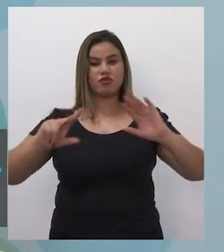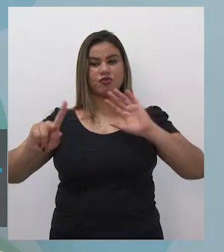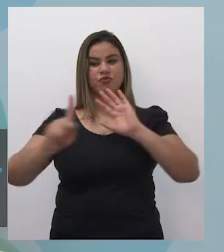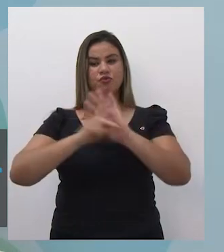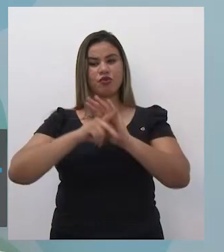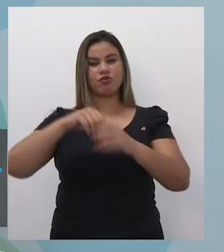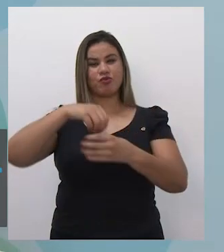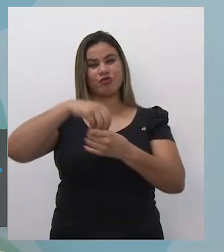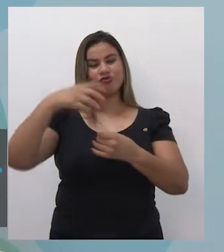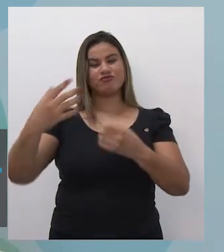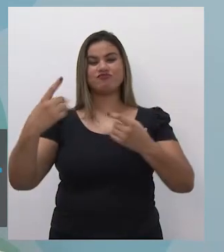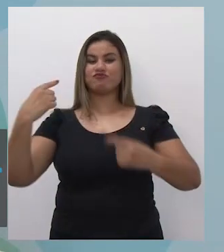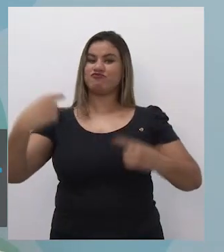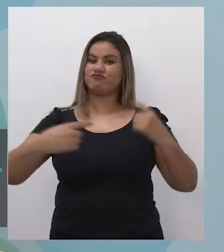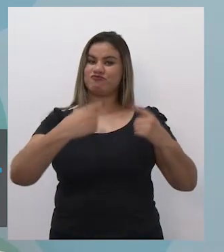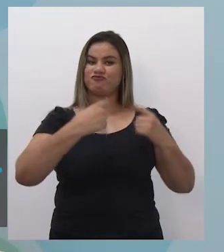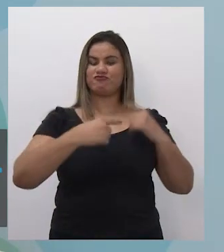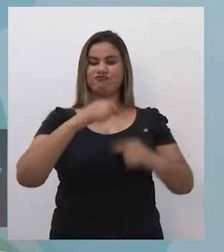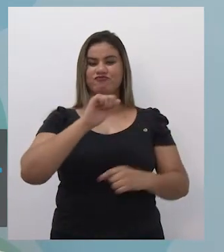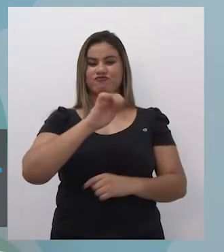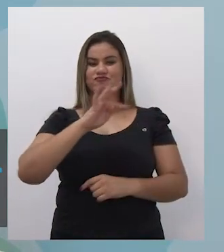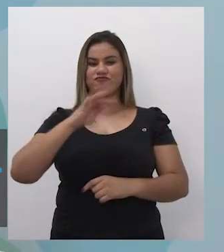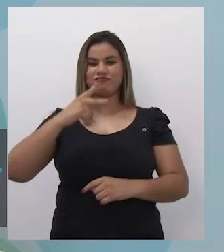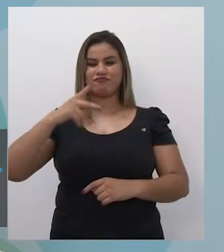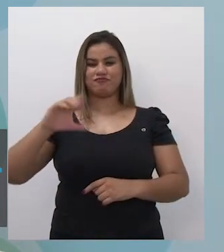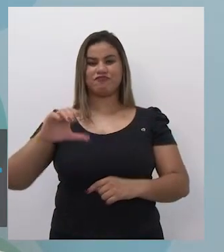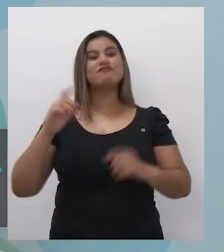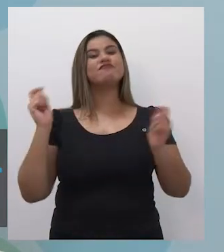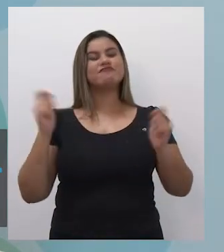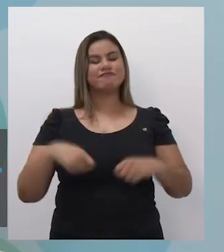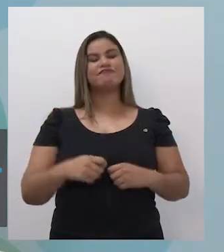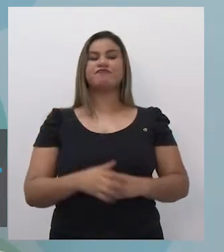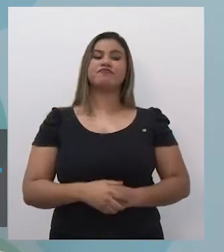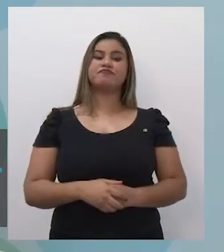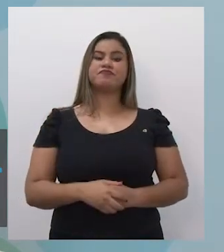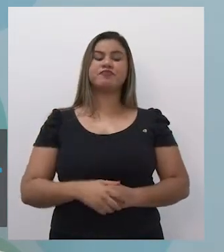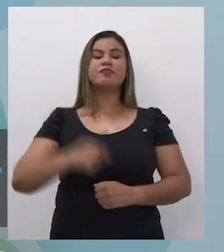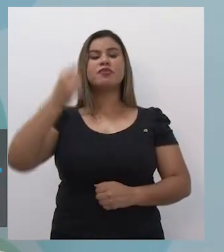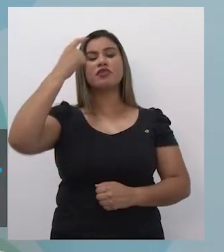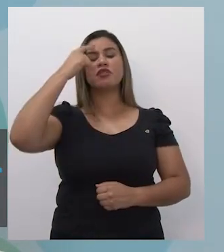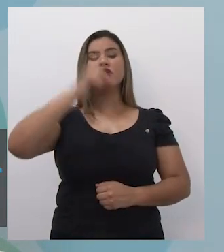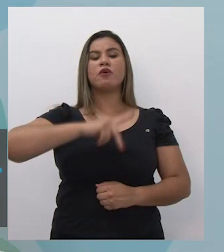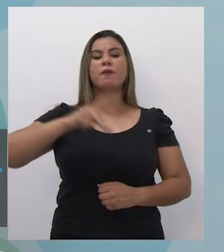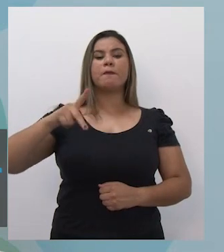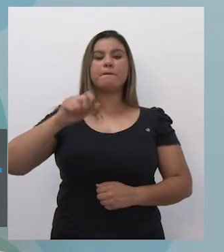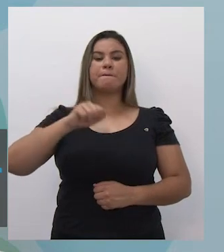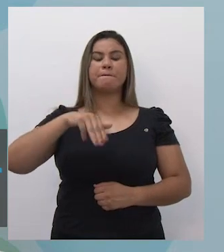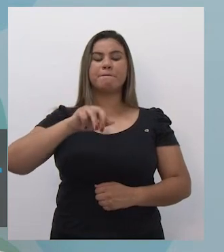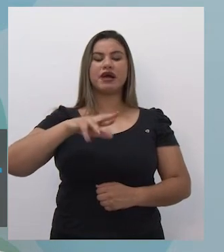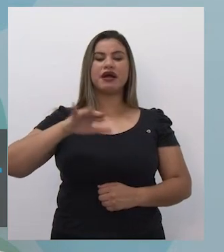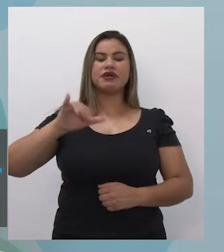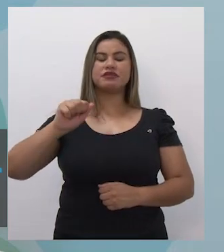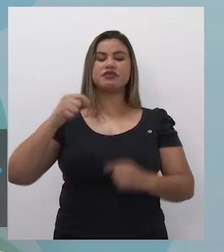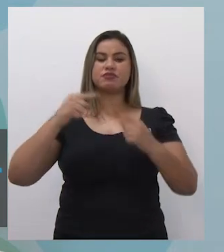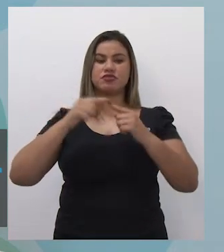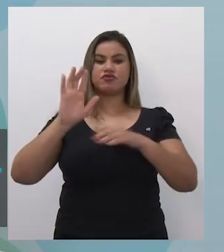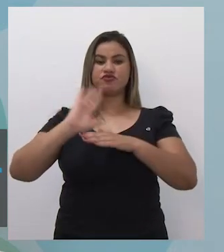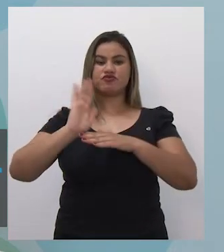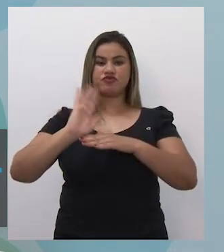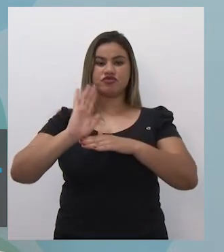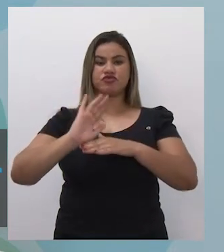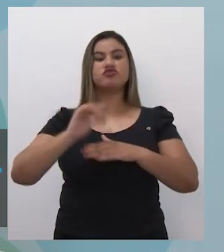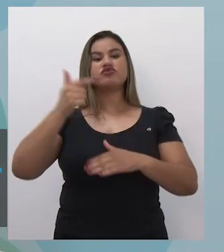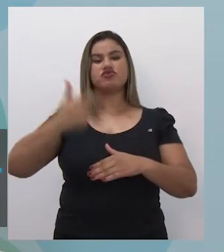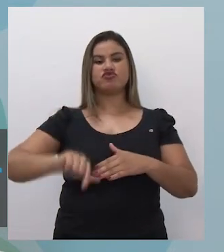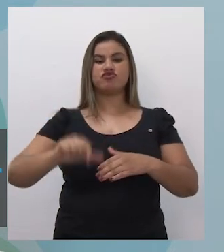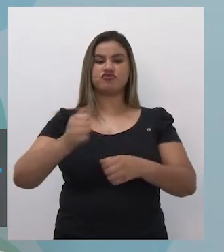conteúdos para serem discutidos nas nossas ATPCs. A partir do que a professora Márcia traz no vídeo, nós gostaríamos de chamar agora, então, uma